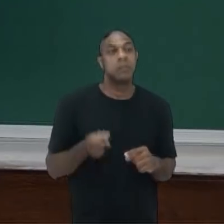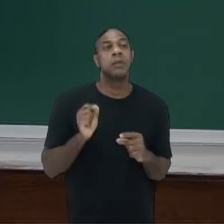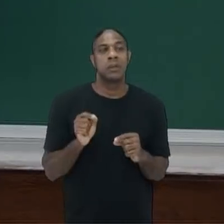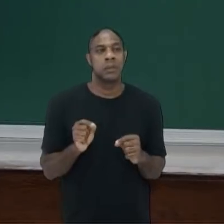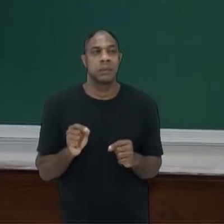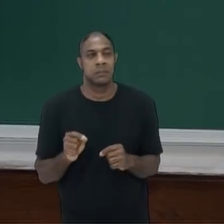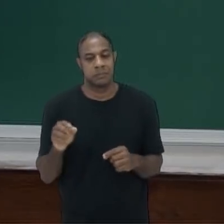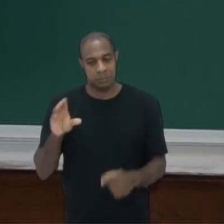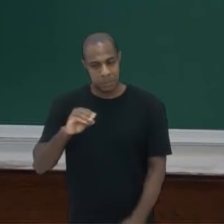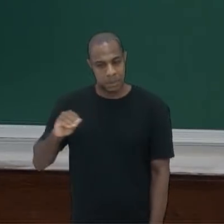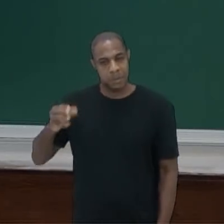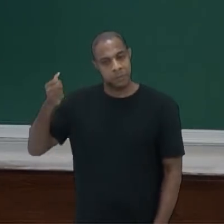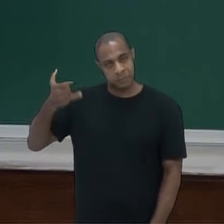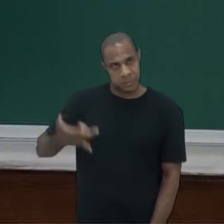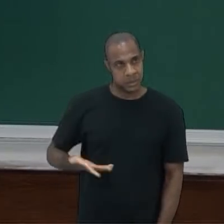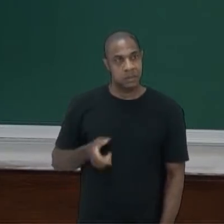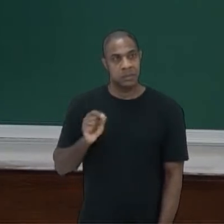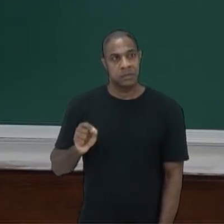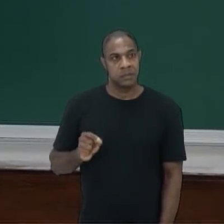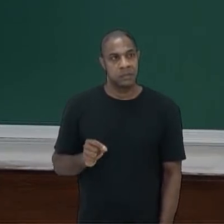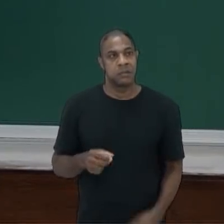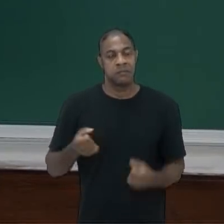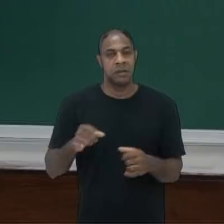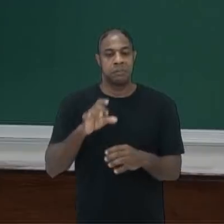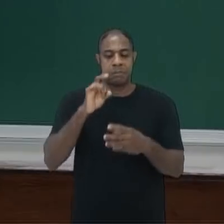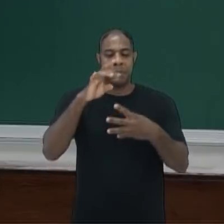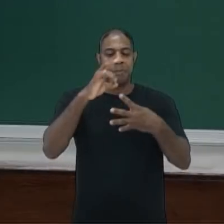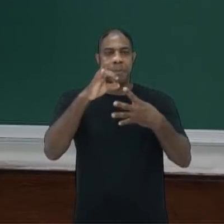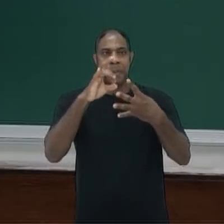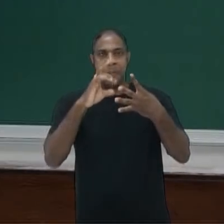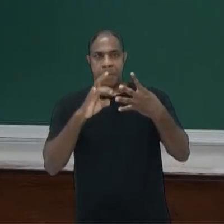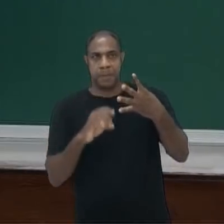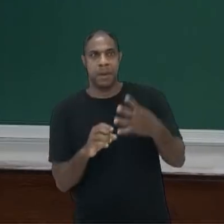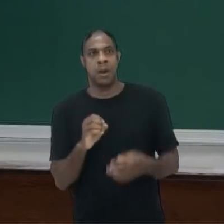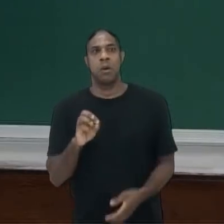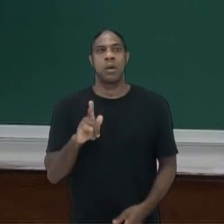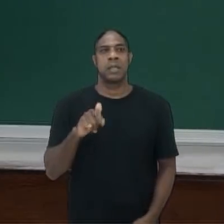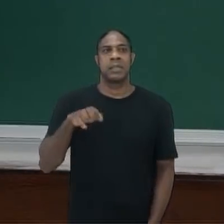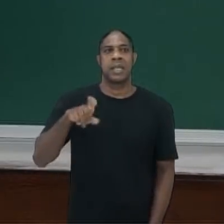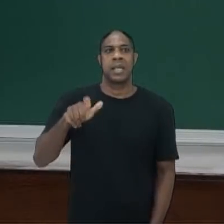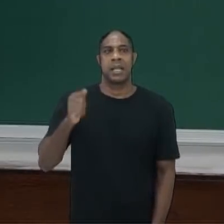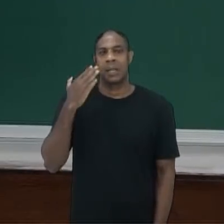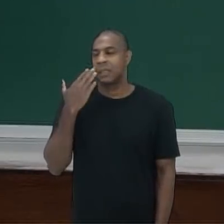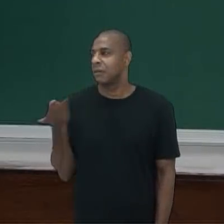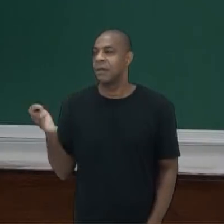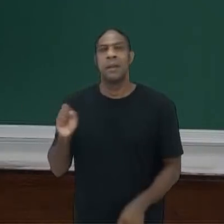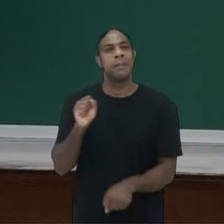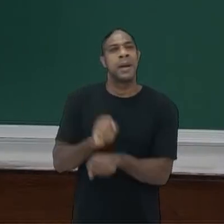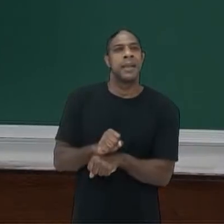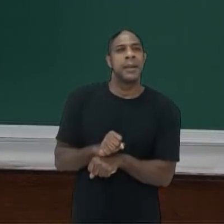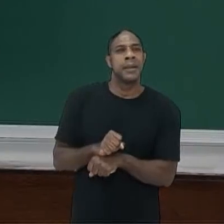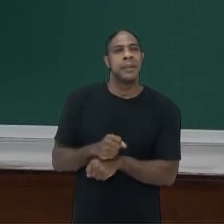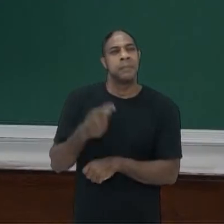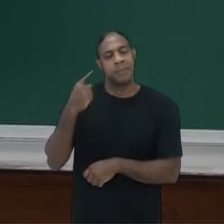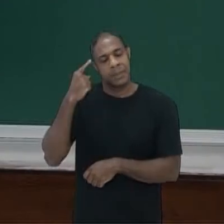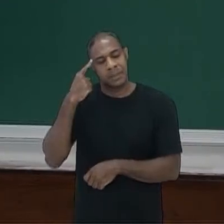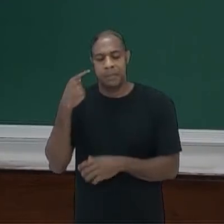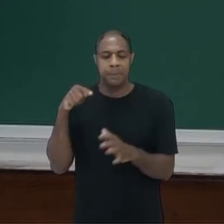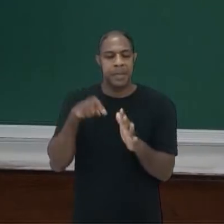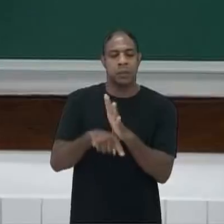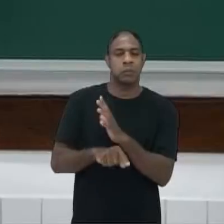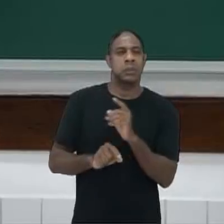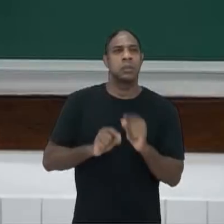minha fala que vem adiante, eu vou falar de cada uma dessas organelas. Mas a gente vai parar um pouquinho para outro